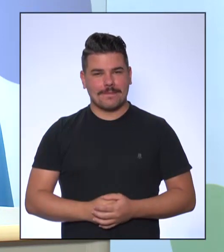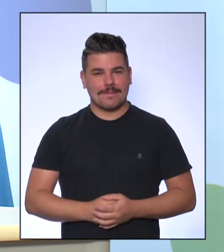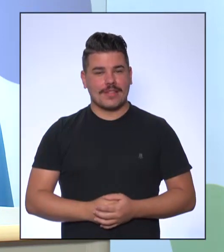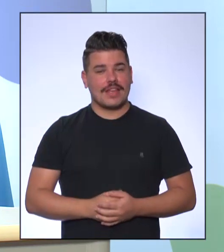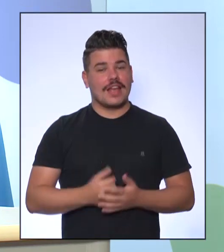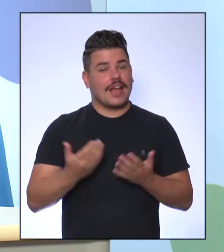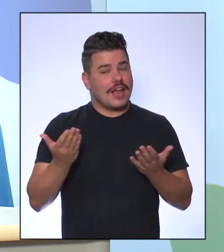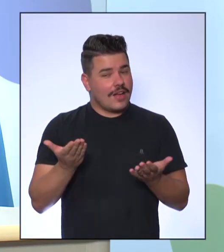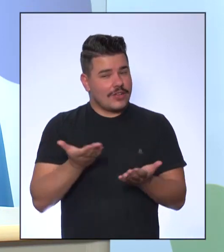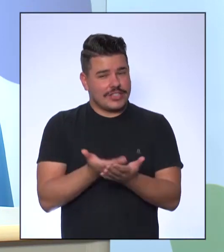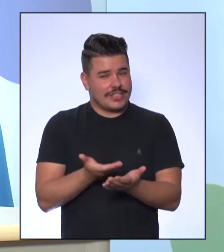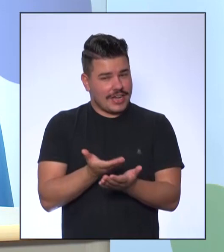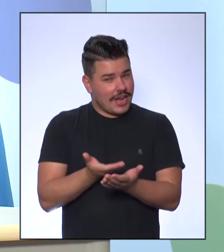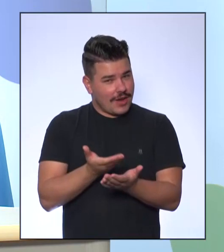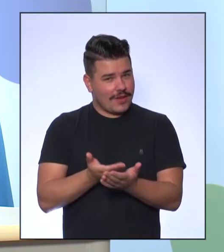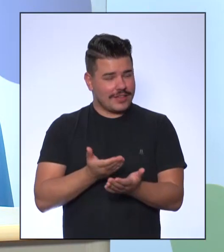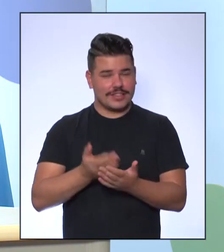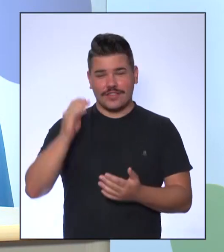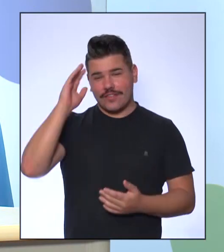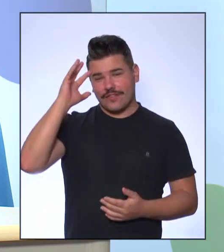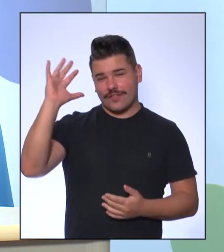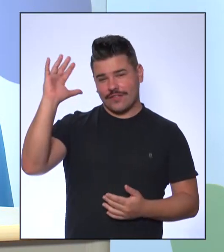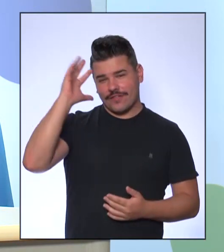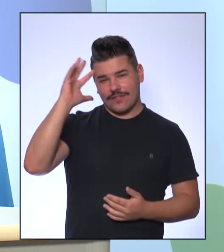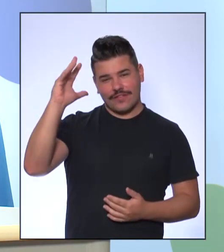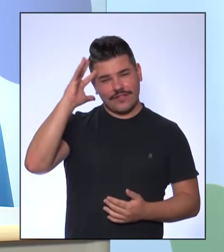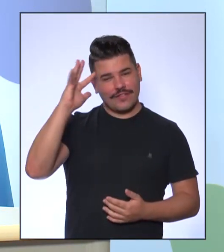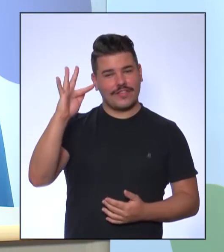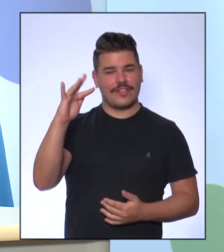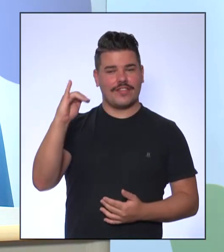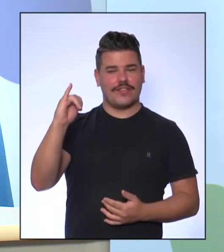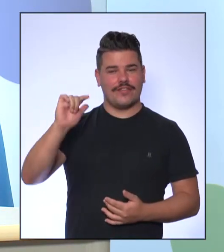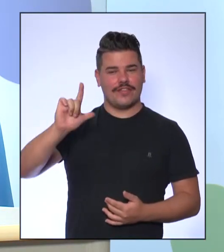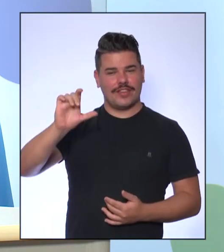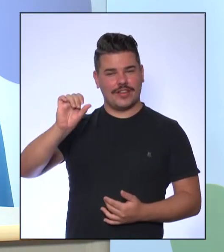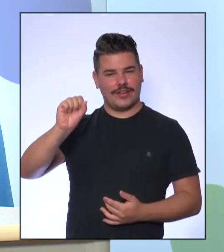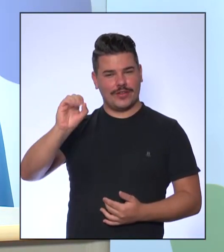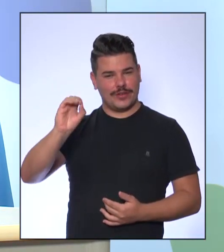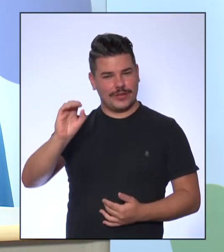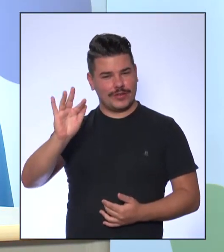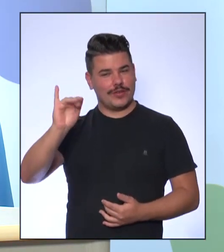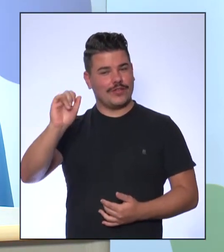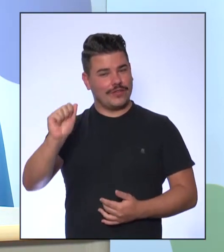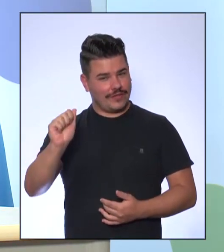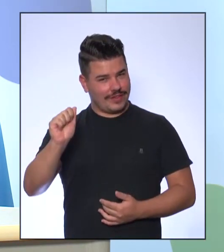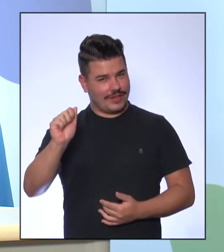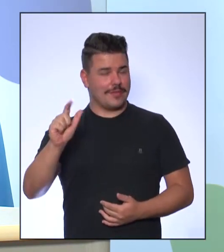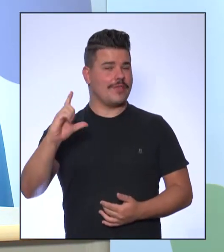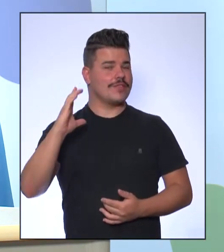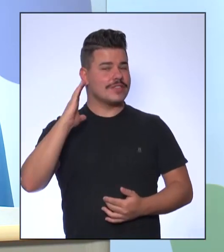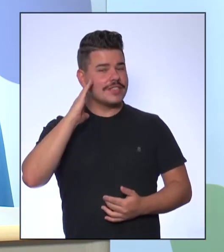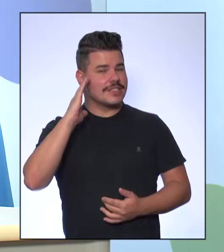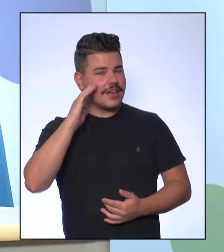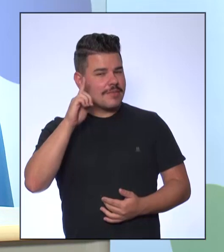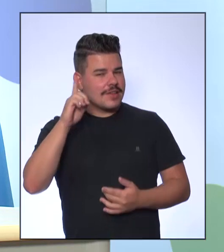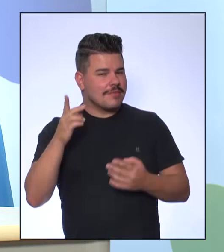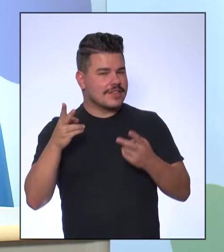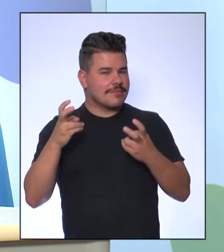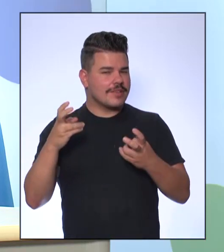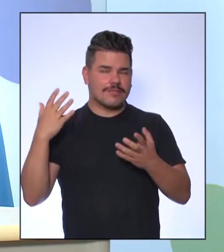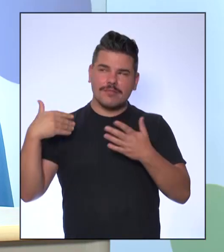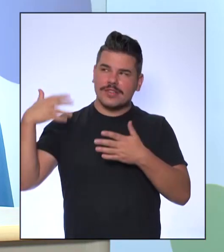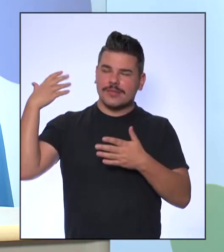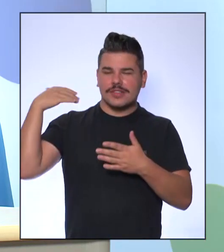esta aula, né, ela foi pensada a partir da habilidade de reconhecer as manifestações históricas